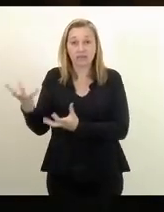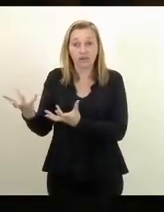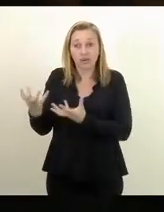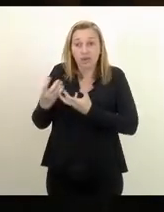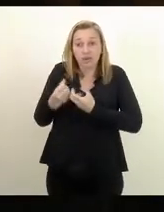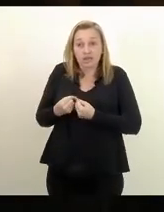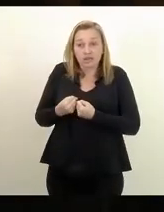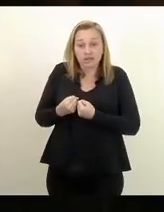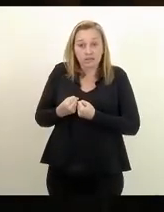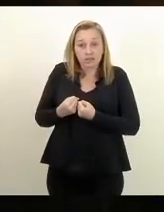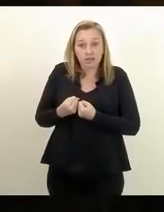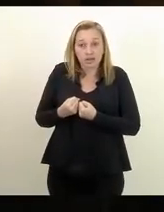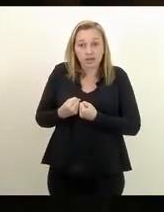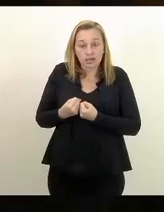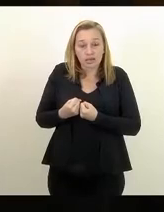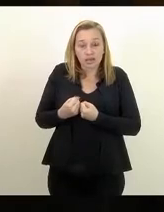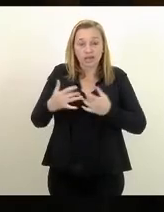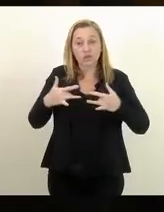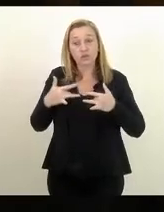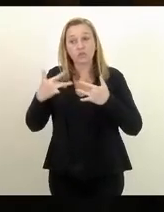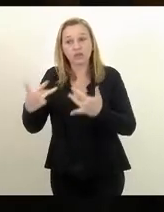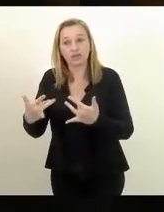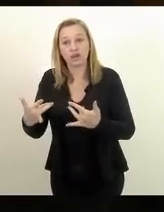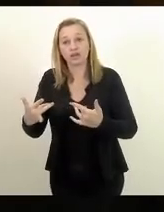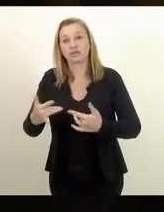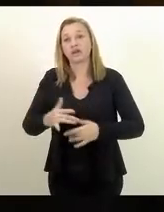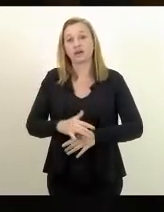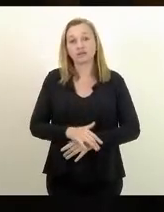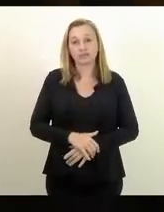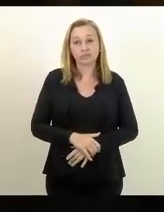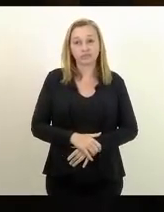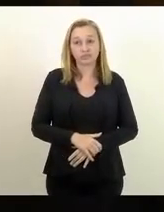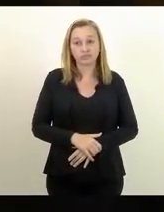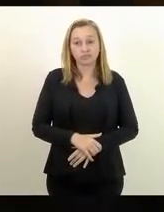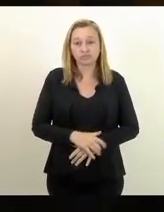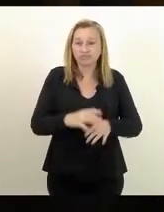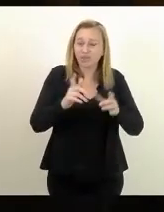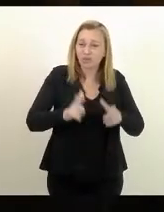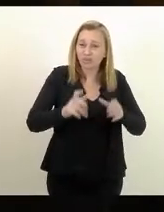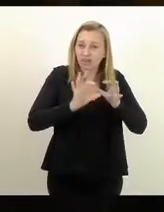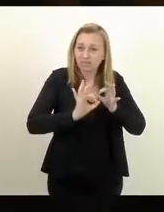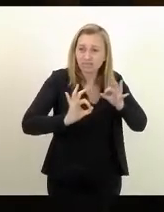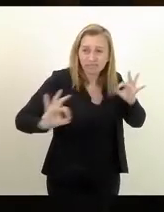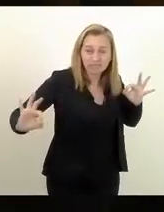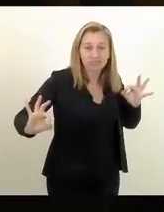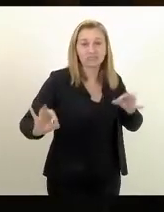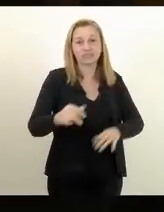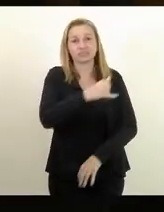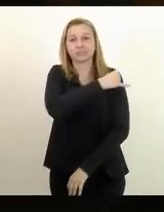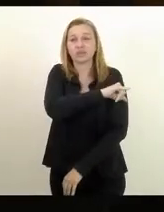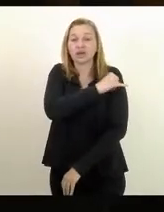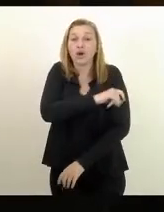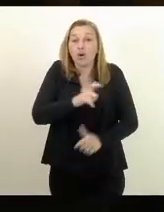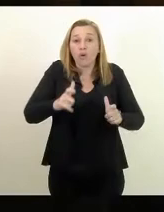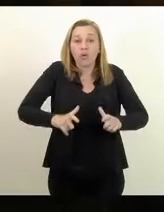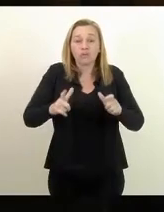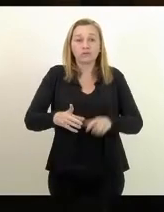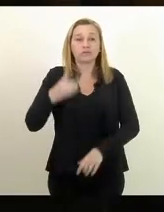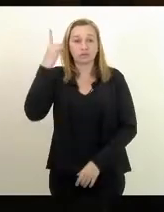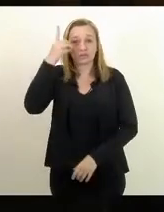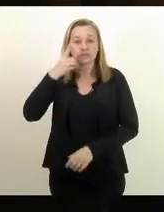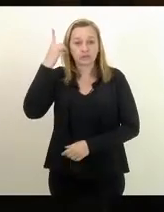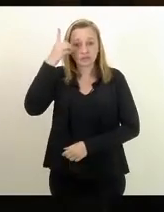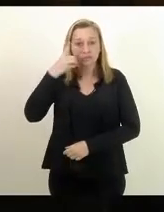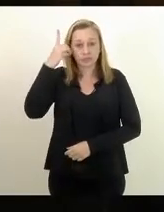um bafejo de solidariedade de uma cidade distante que é o Rio de Janeiro onde parlamentares